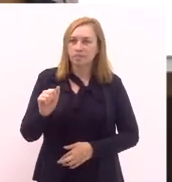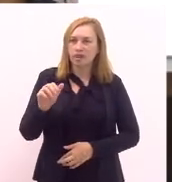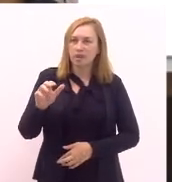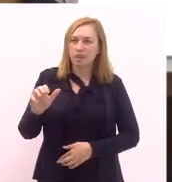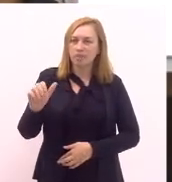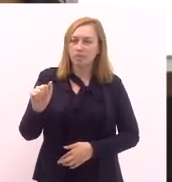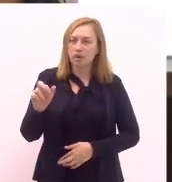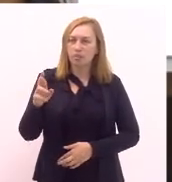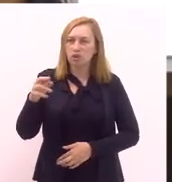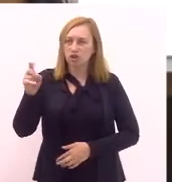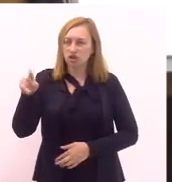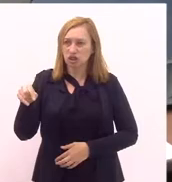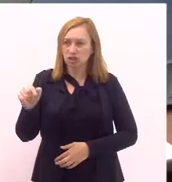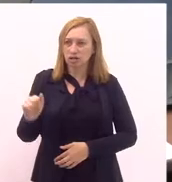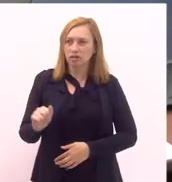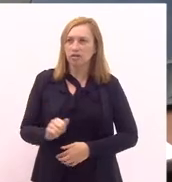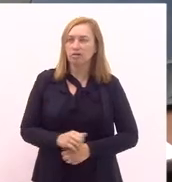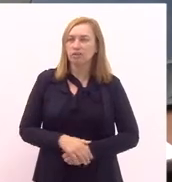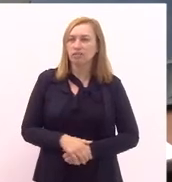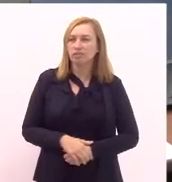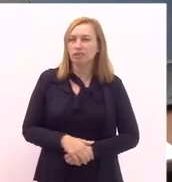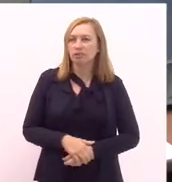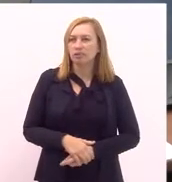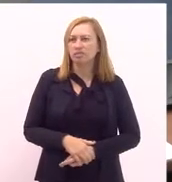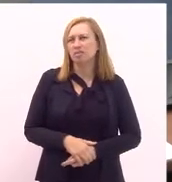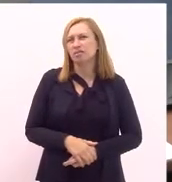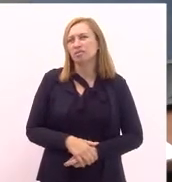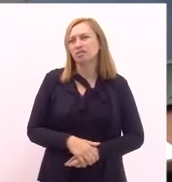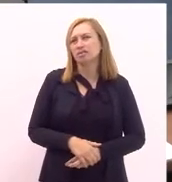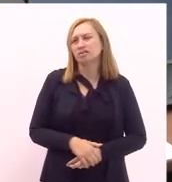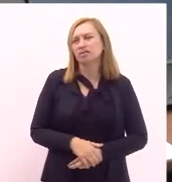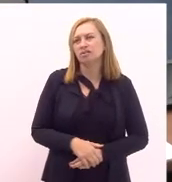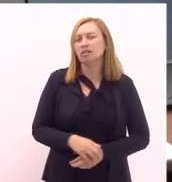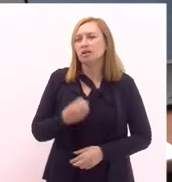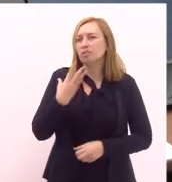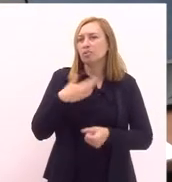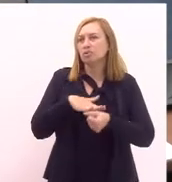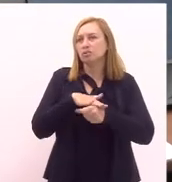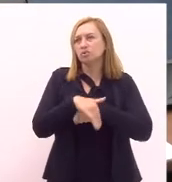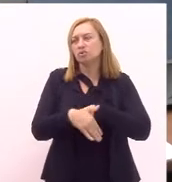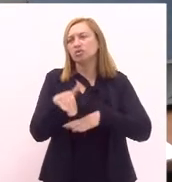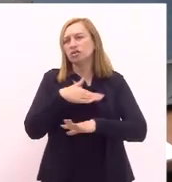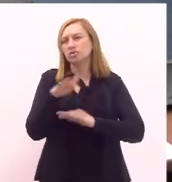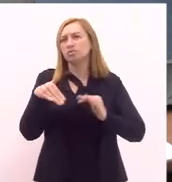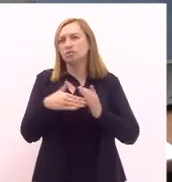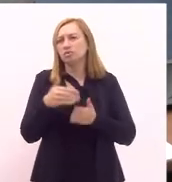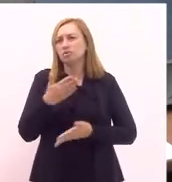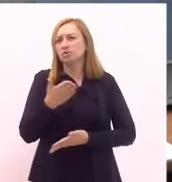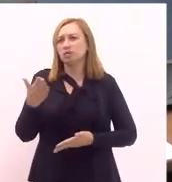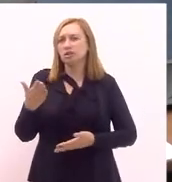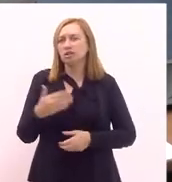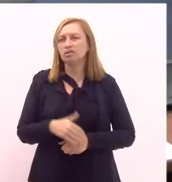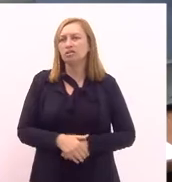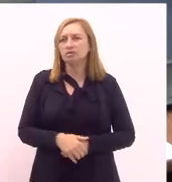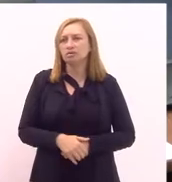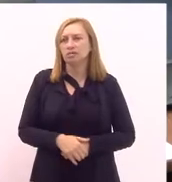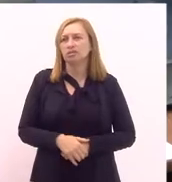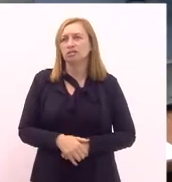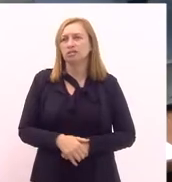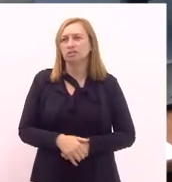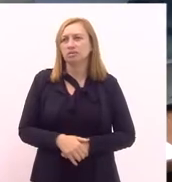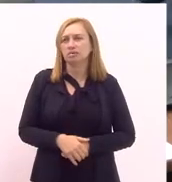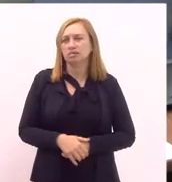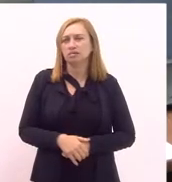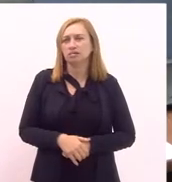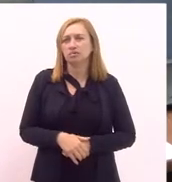da Ailton Moreira de Ogum Tá bom boa noite a todos e todas é